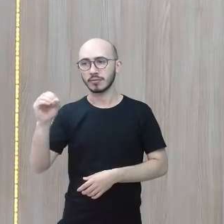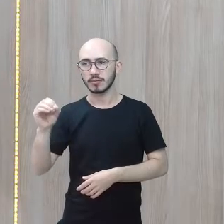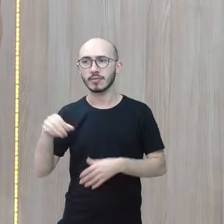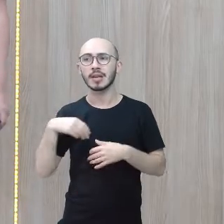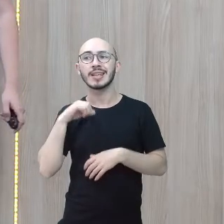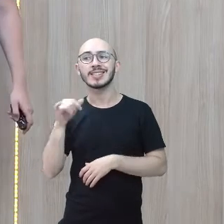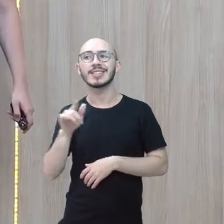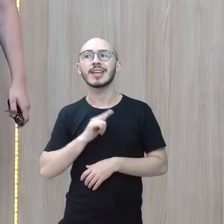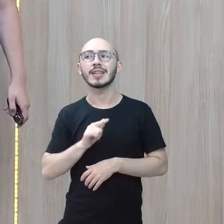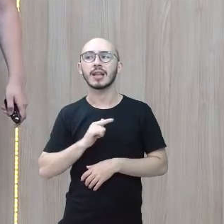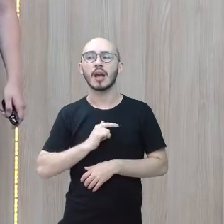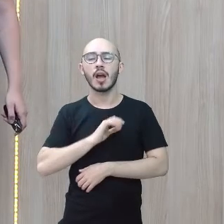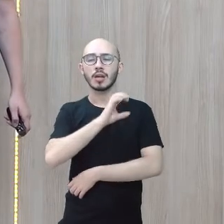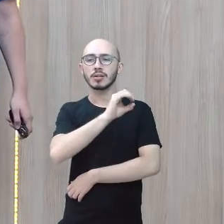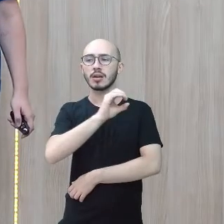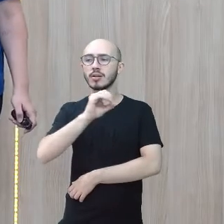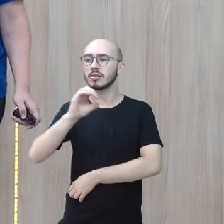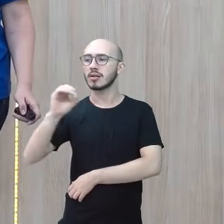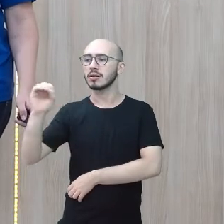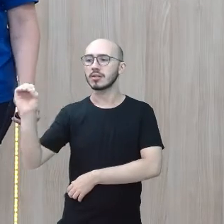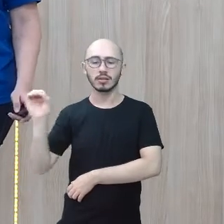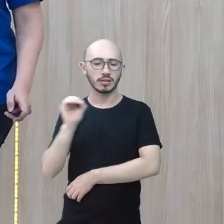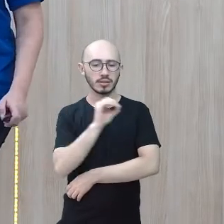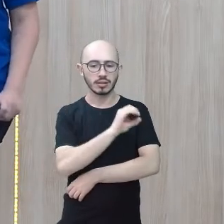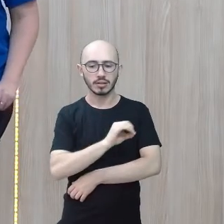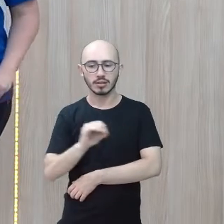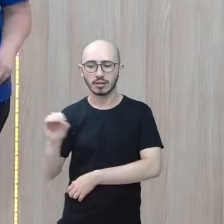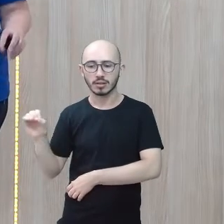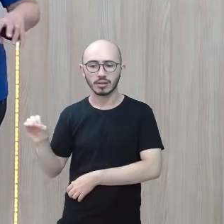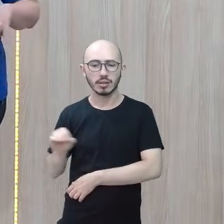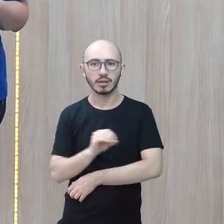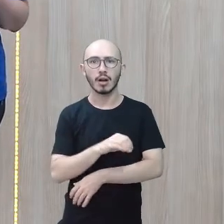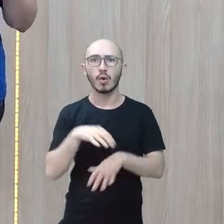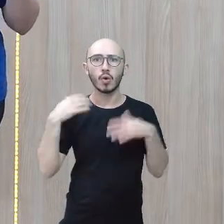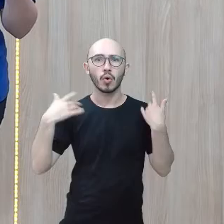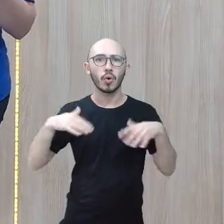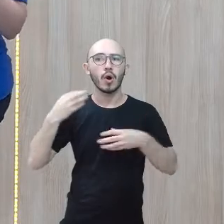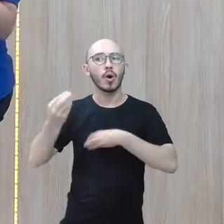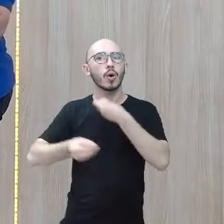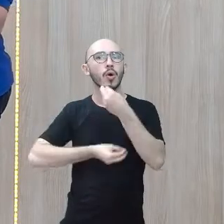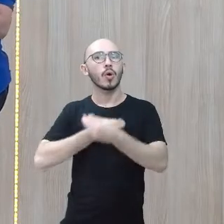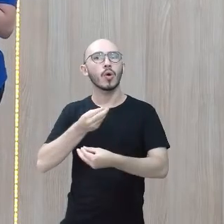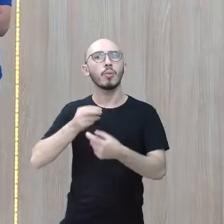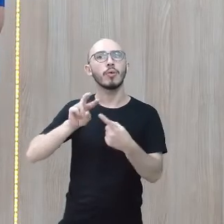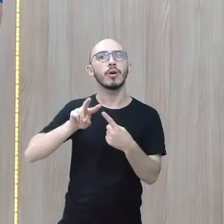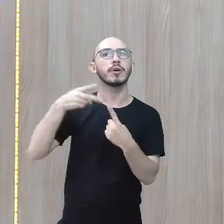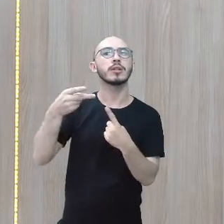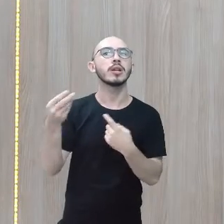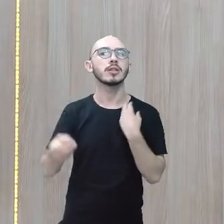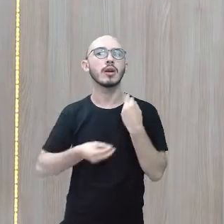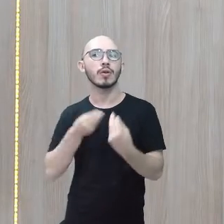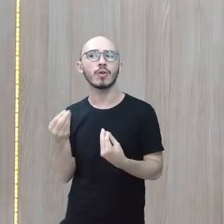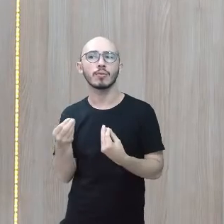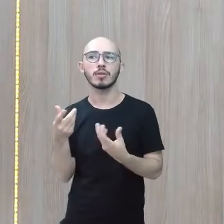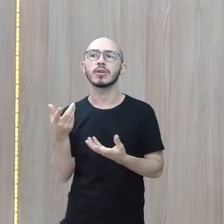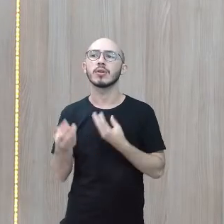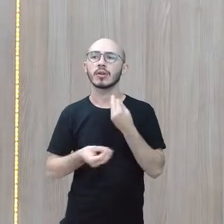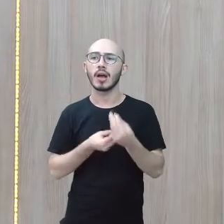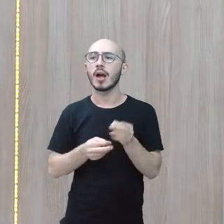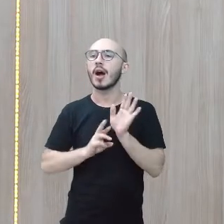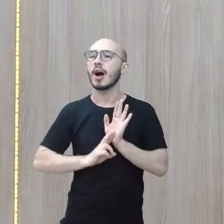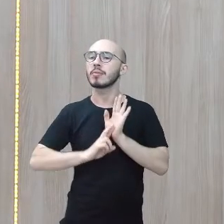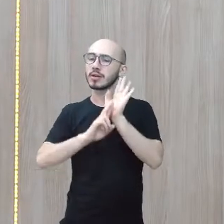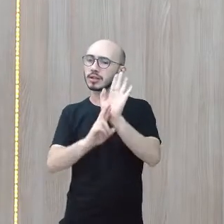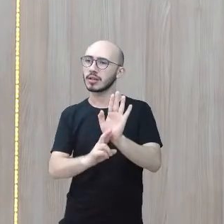zeros aparecendo aí, como é que vai ficar essa potência, gente? A gente já começa a fazer a associação da representação desse